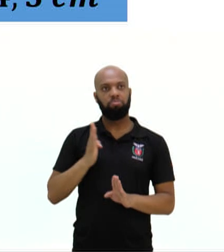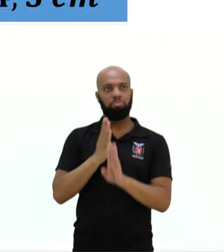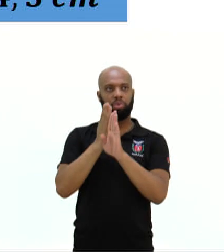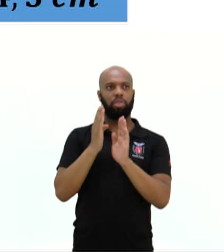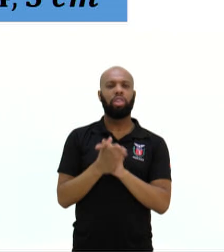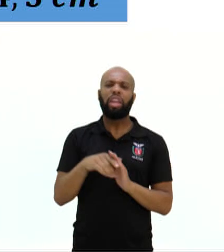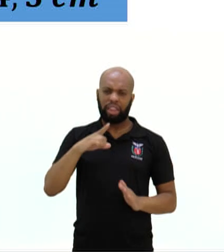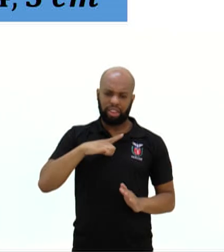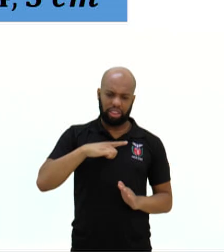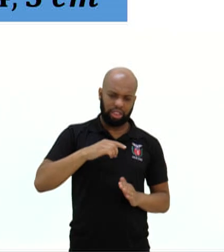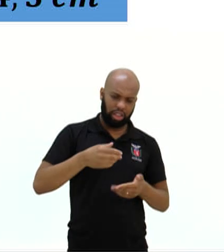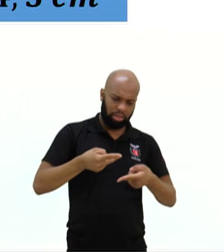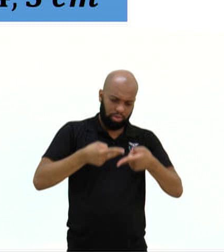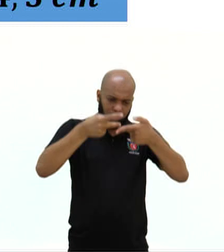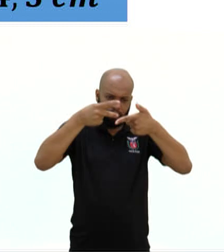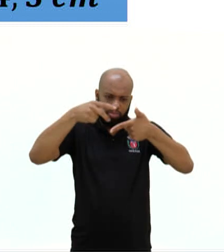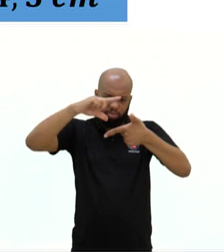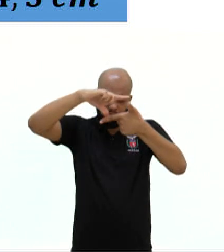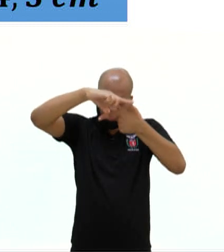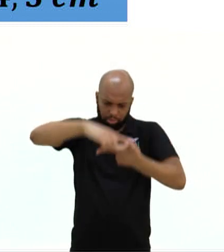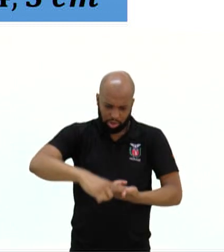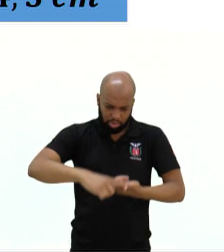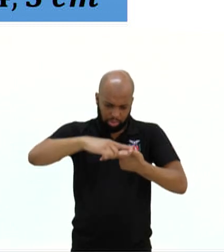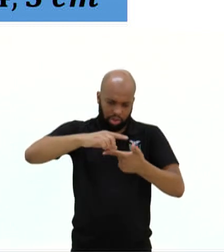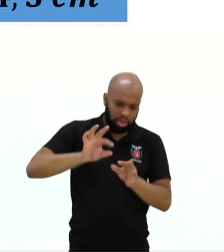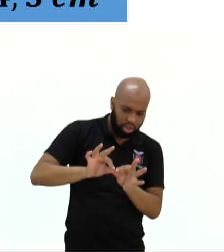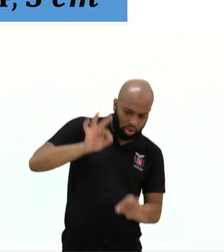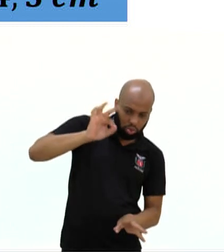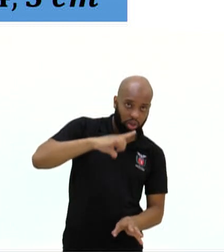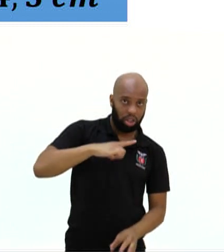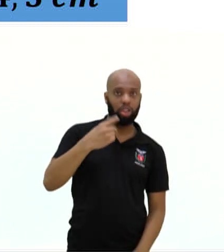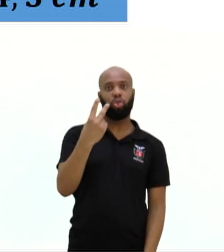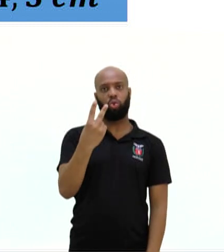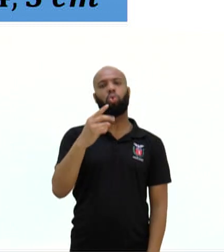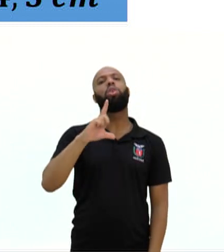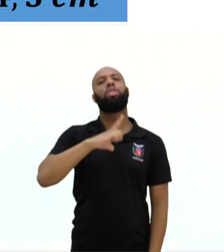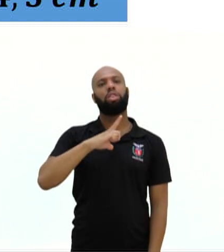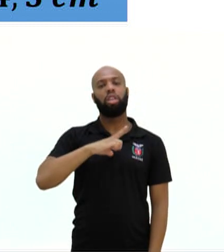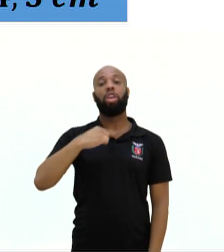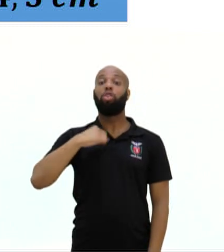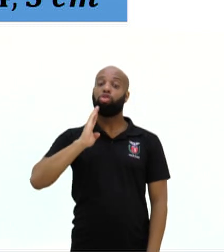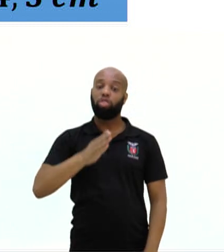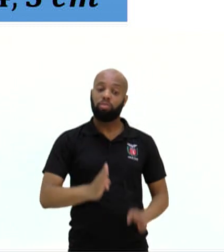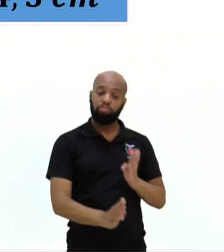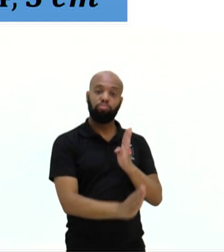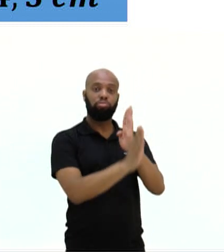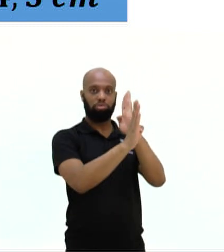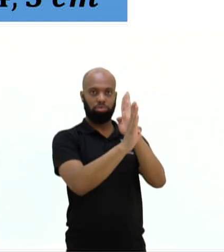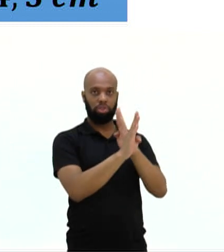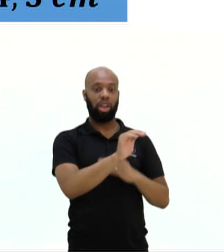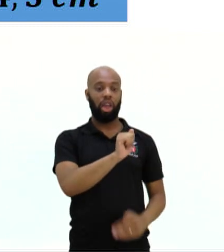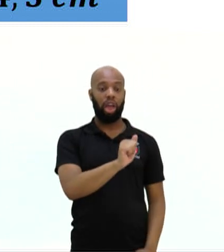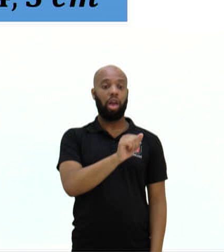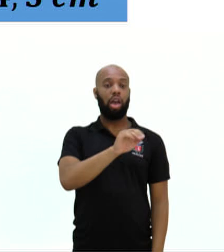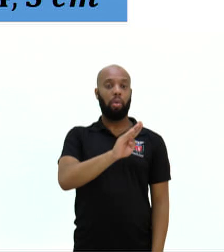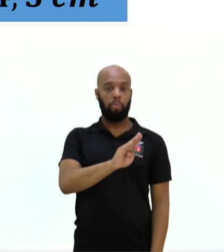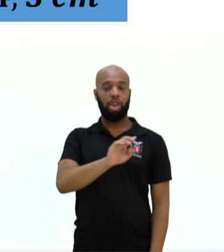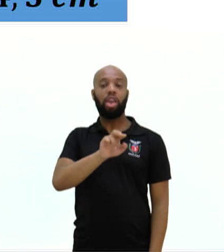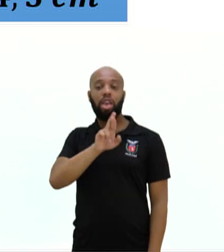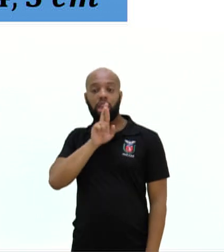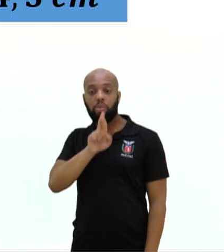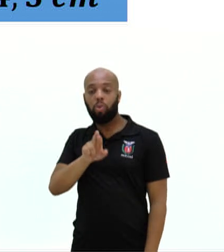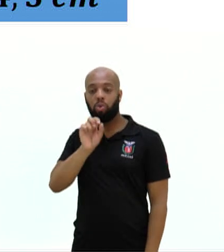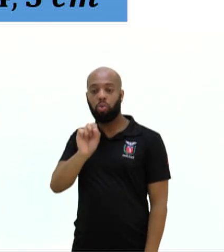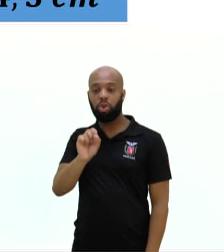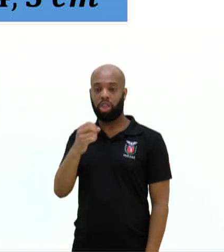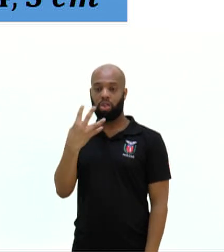a altura dele aqui? Tenho, é 2. Então, eu achei a área da base, certo? Que deu